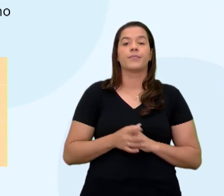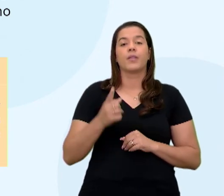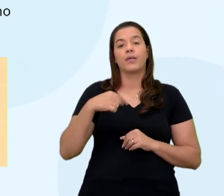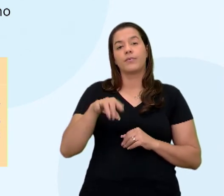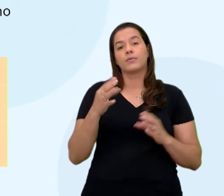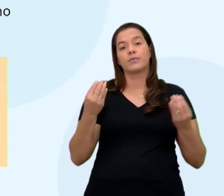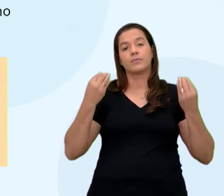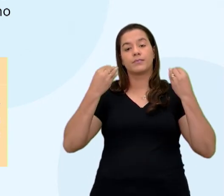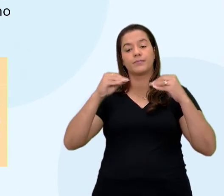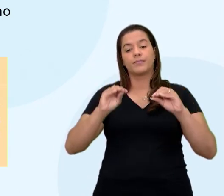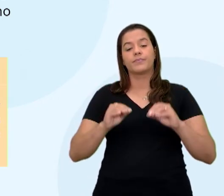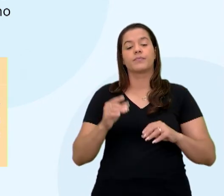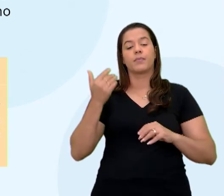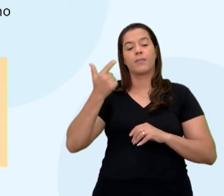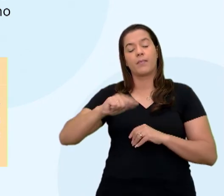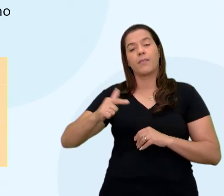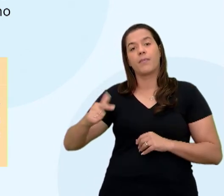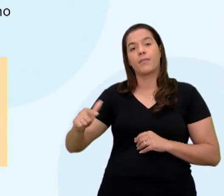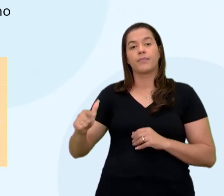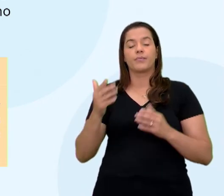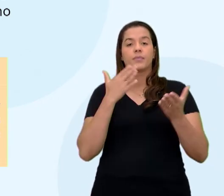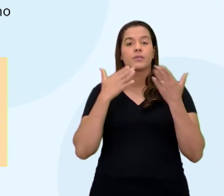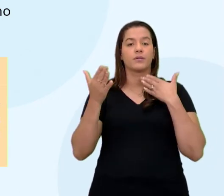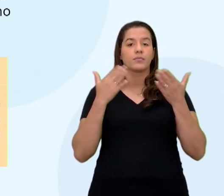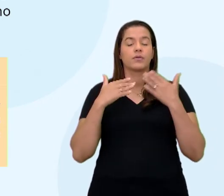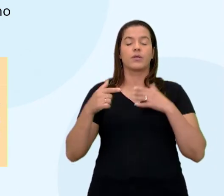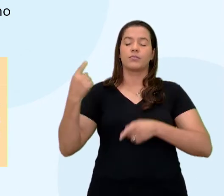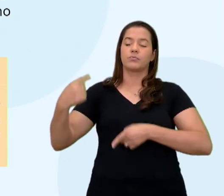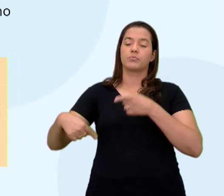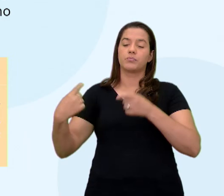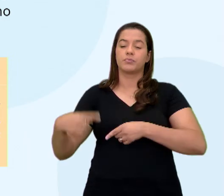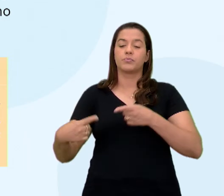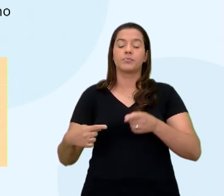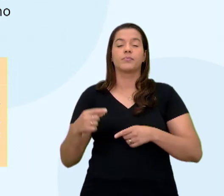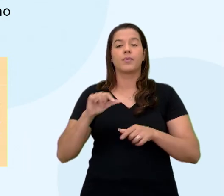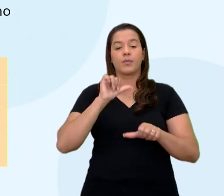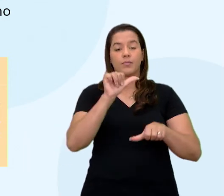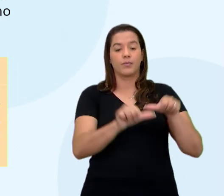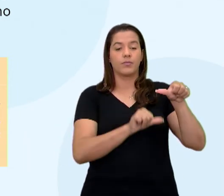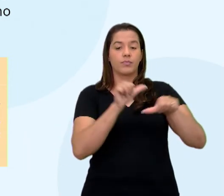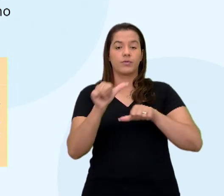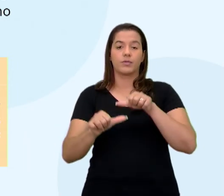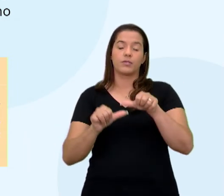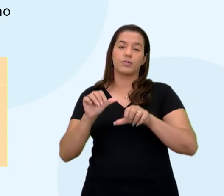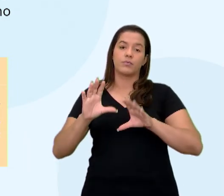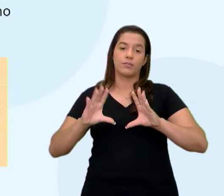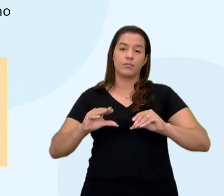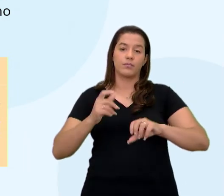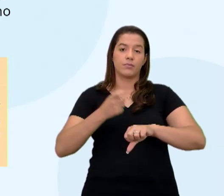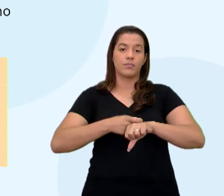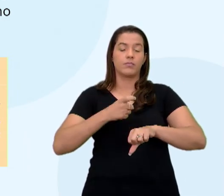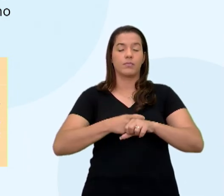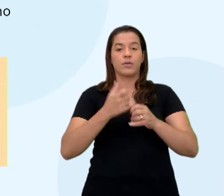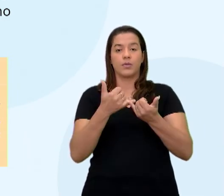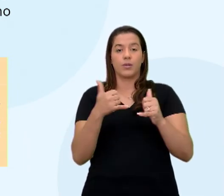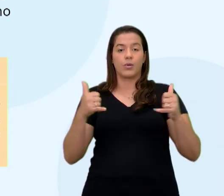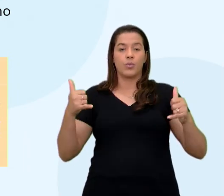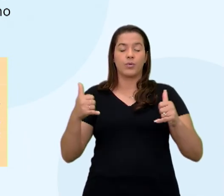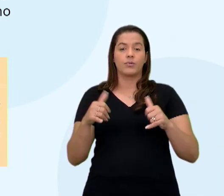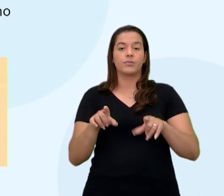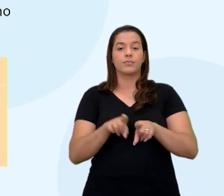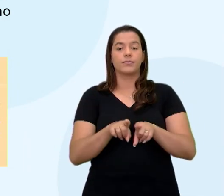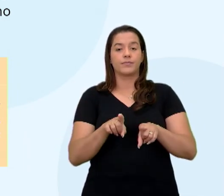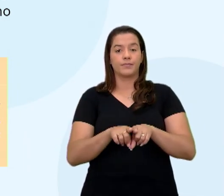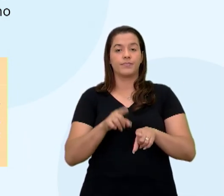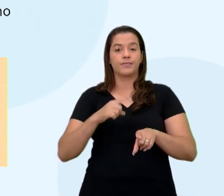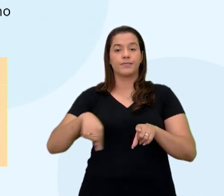mapa mental as discussões realizadas no componente transformações de matéria e energia sobre a